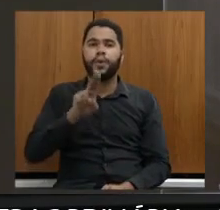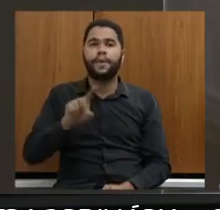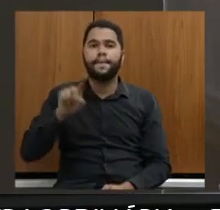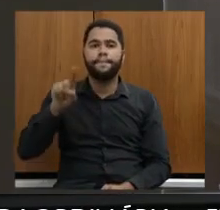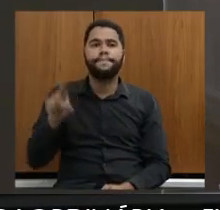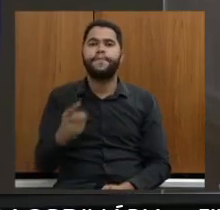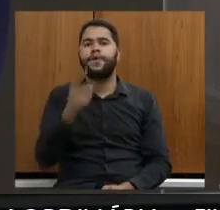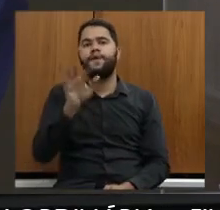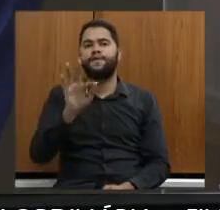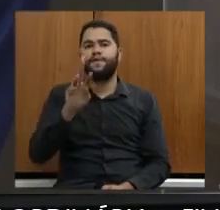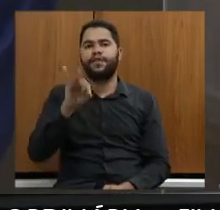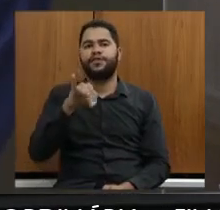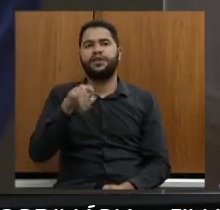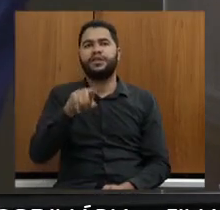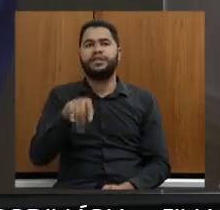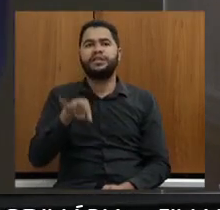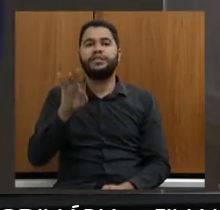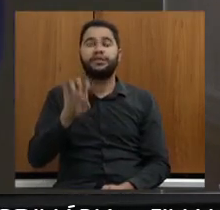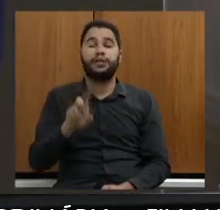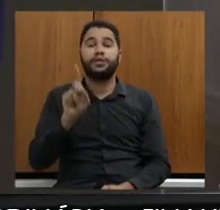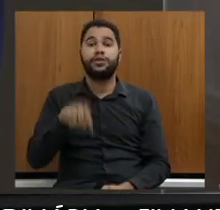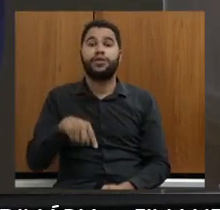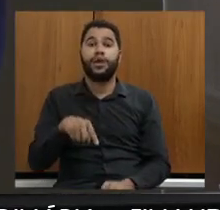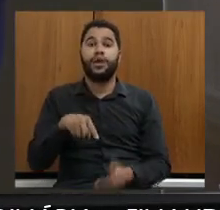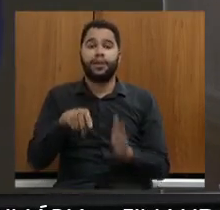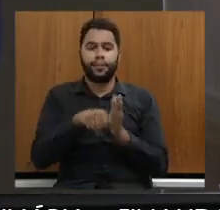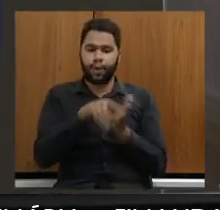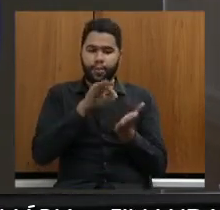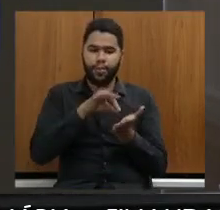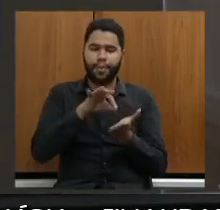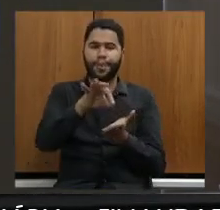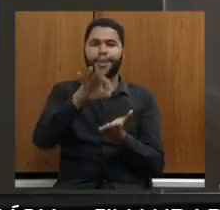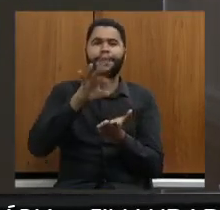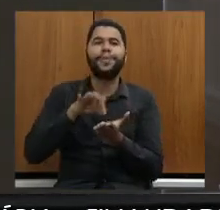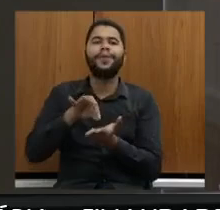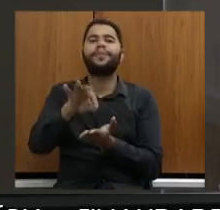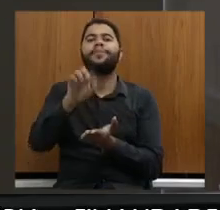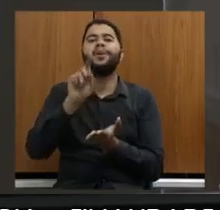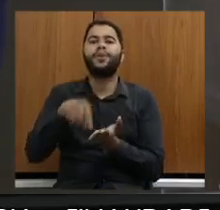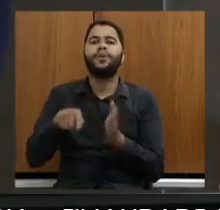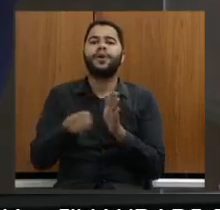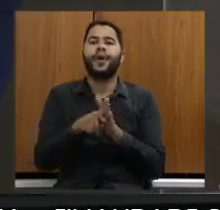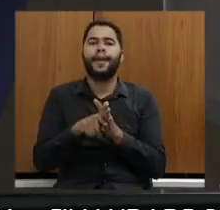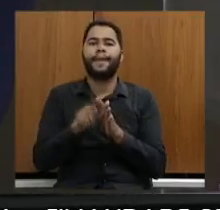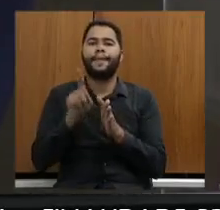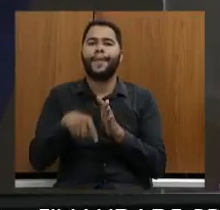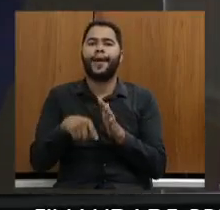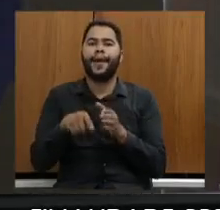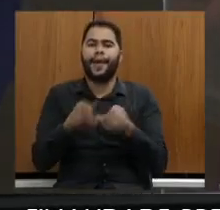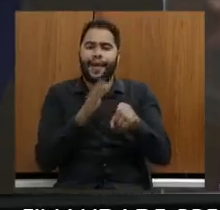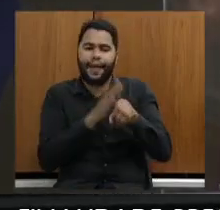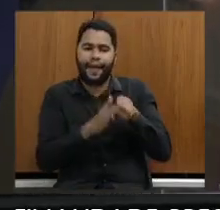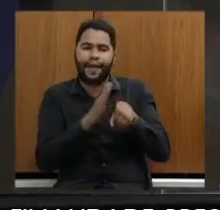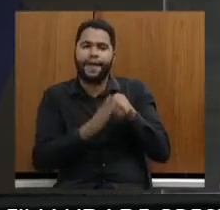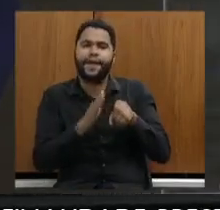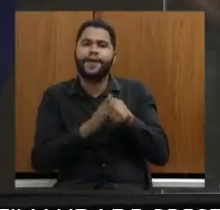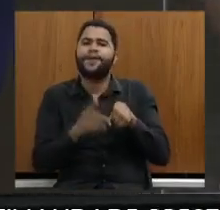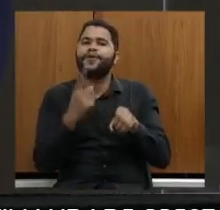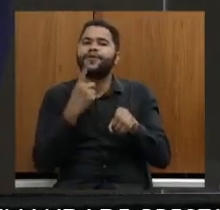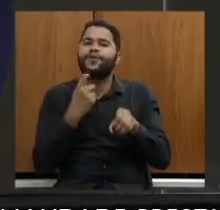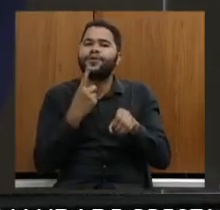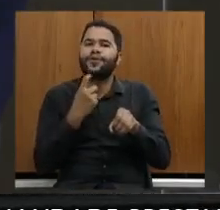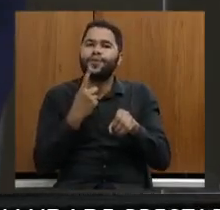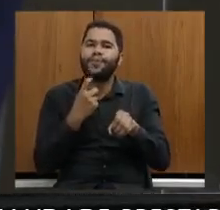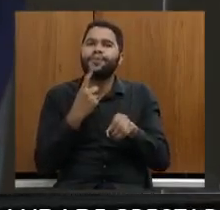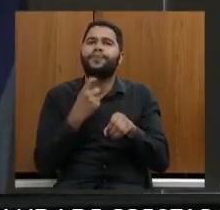biofertilizante hoje tem gente produzindo tomate na nossa região se deve ter visto no Globo Rural com 90 porcento de